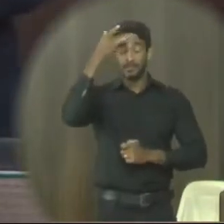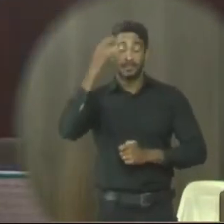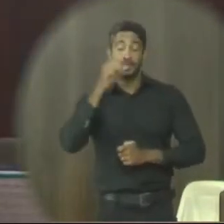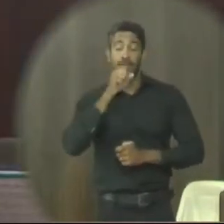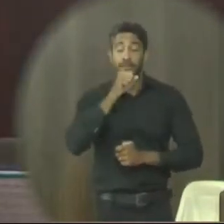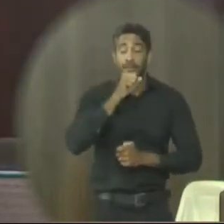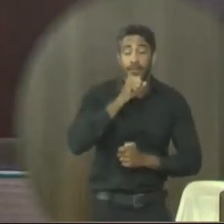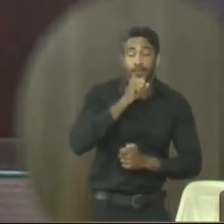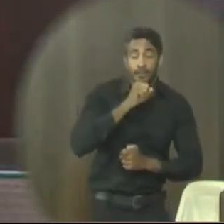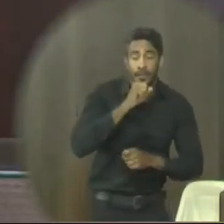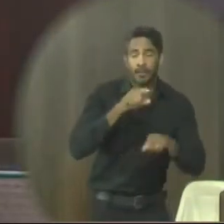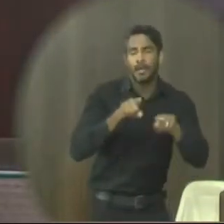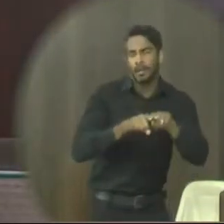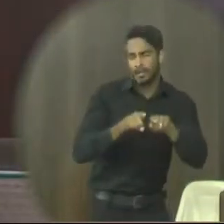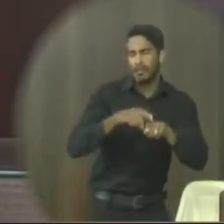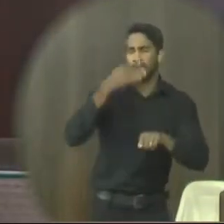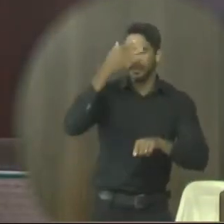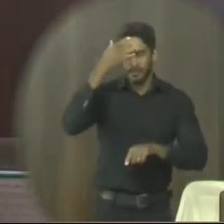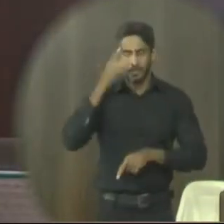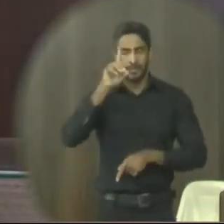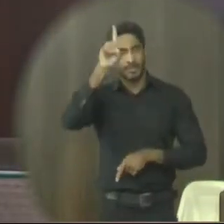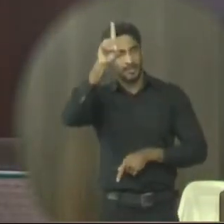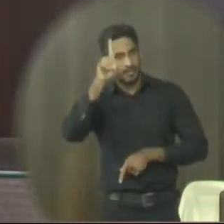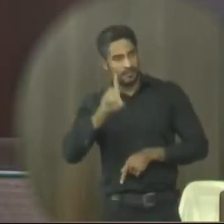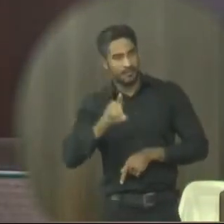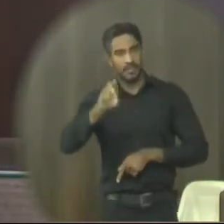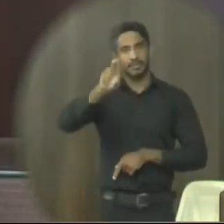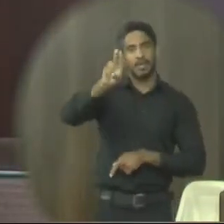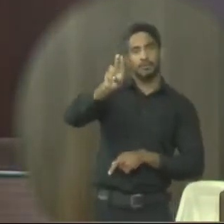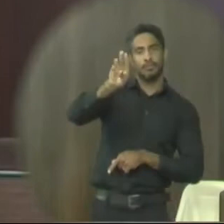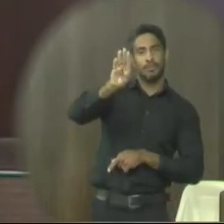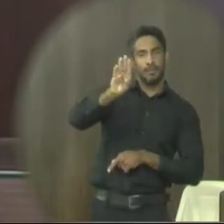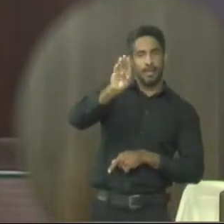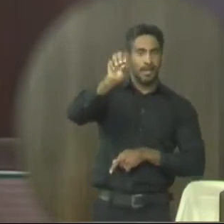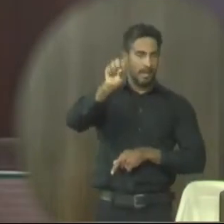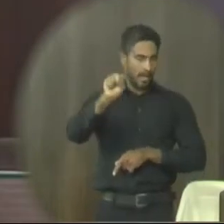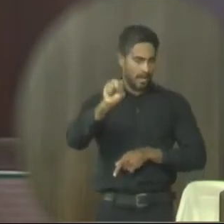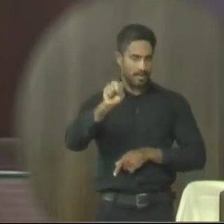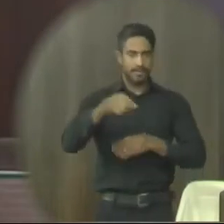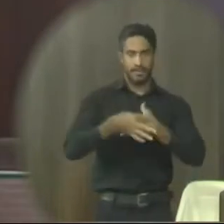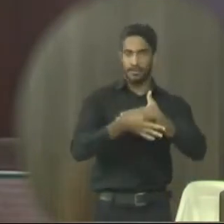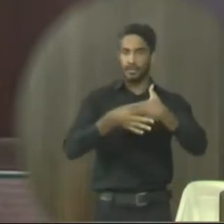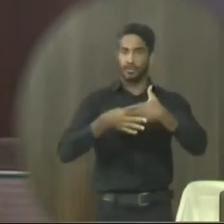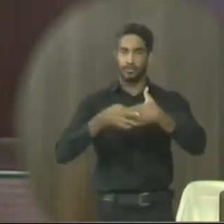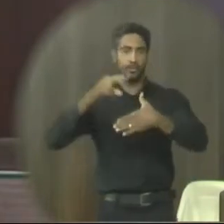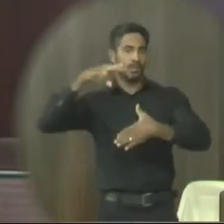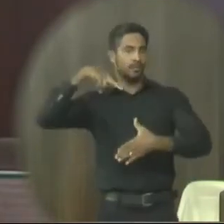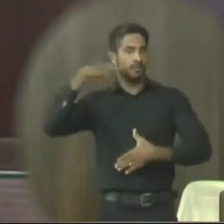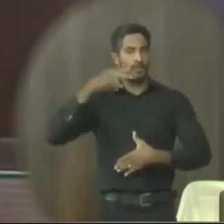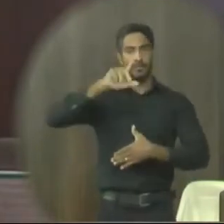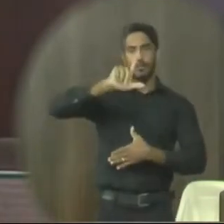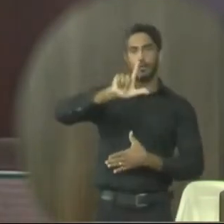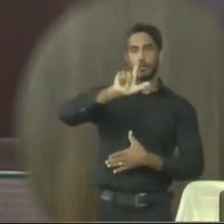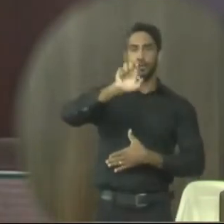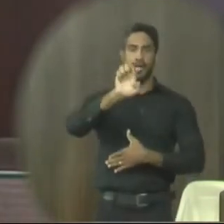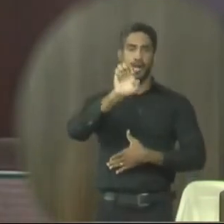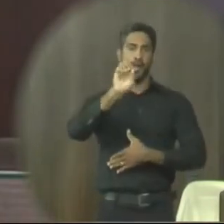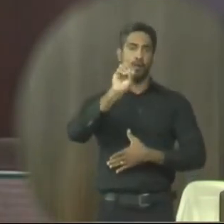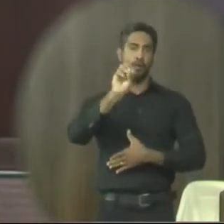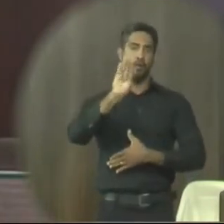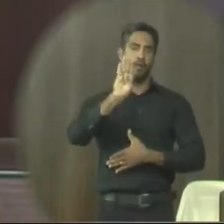de necessidades especiais das unidades de saúde do município. De autoria do vereador Leobino Antônio de